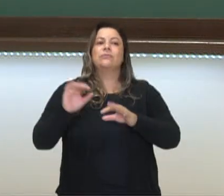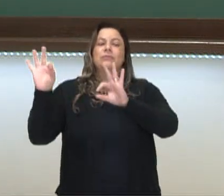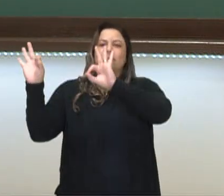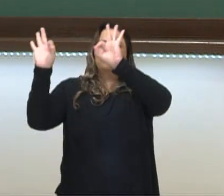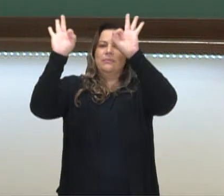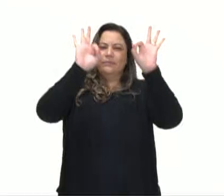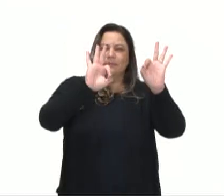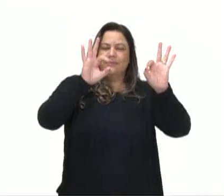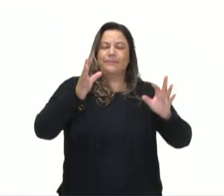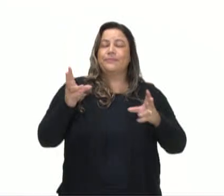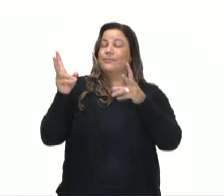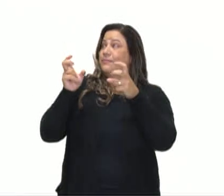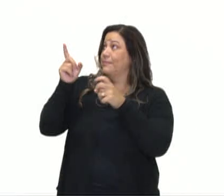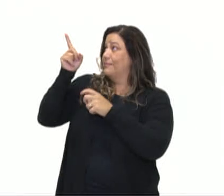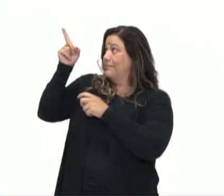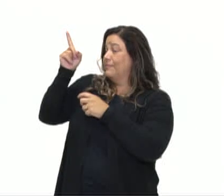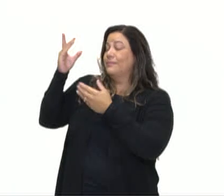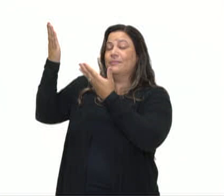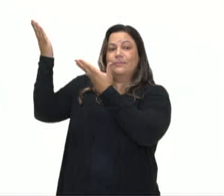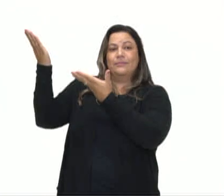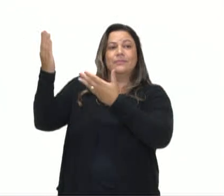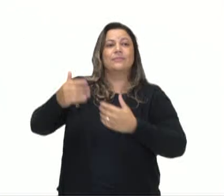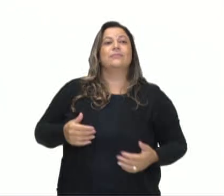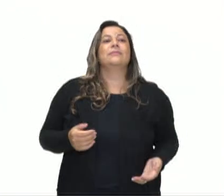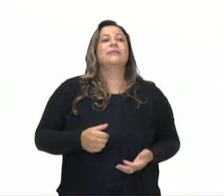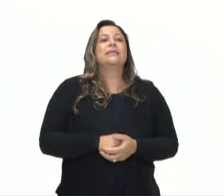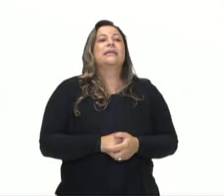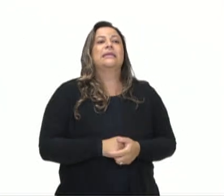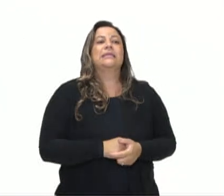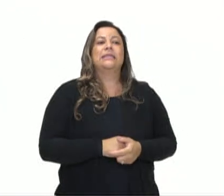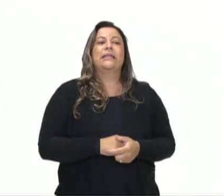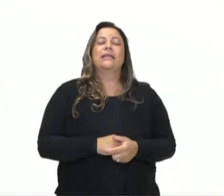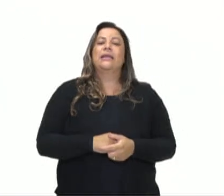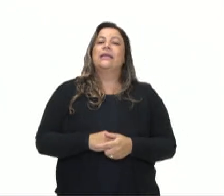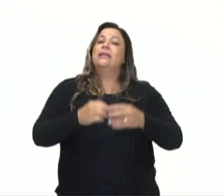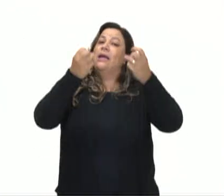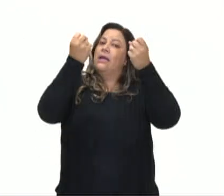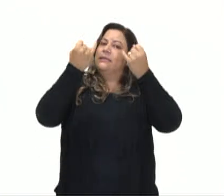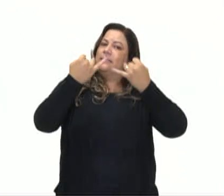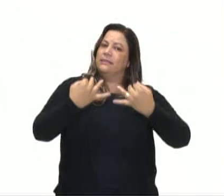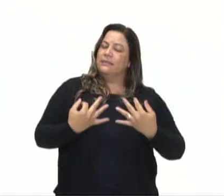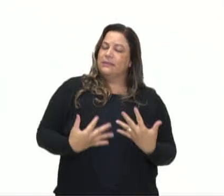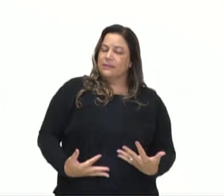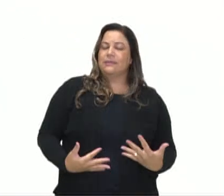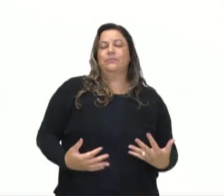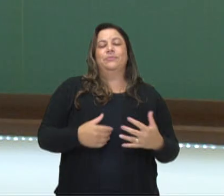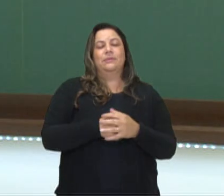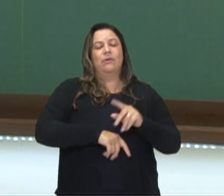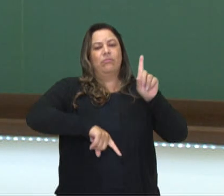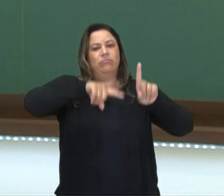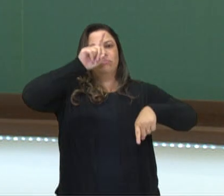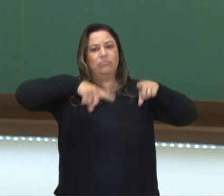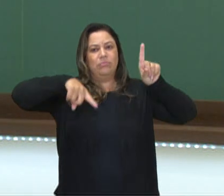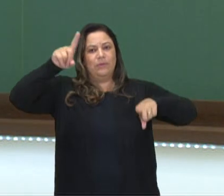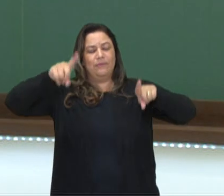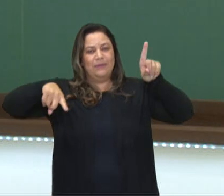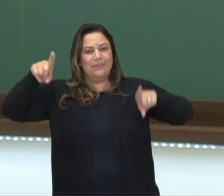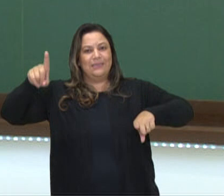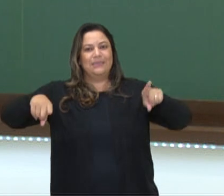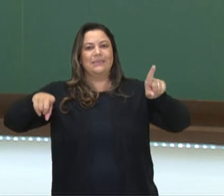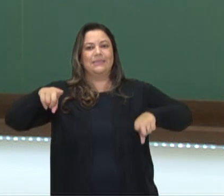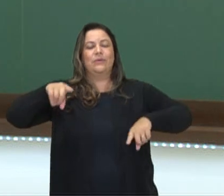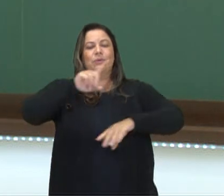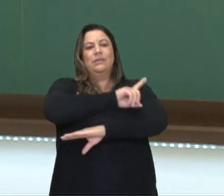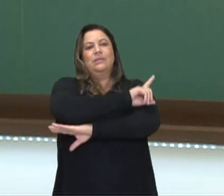tela e essa definição traz aqui, justamente a condição de variação de temperatura entre dias